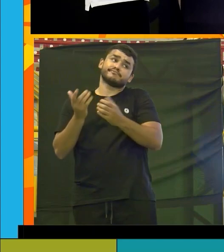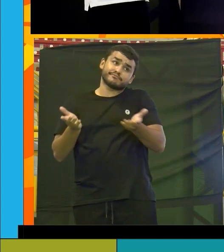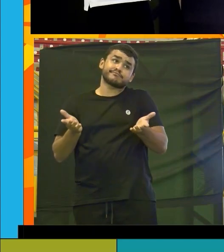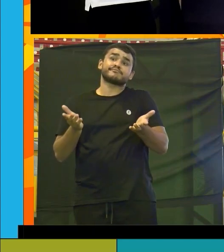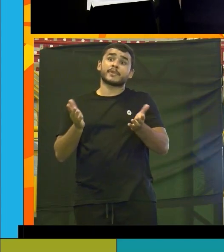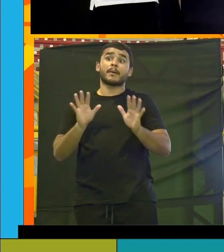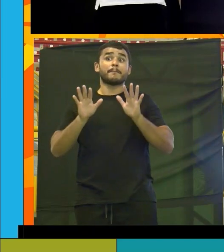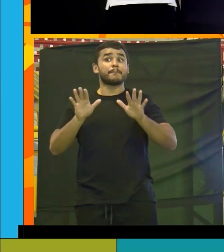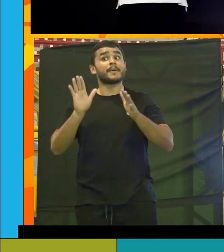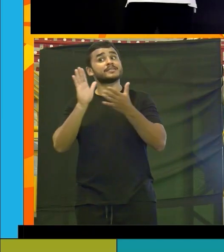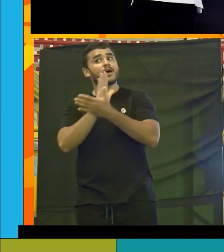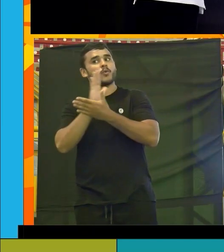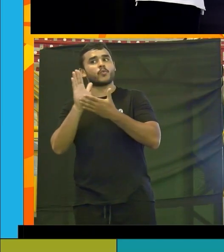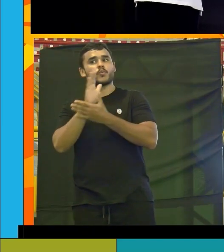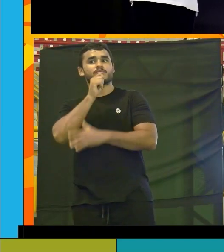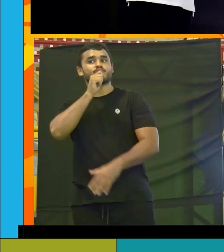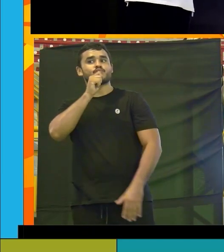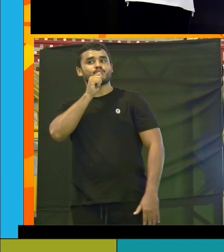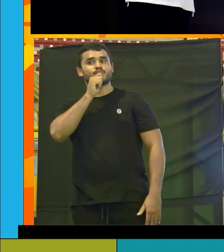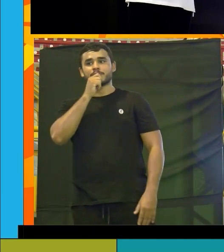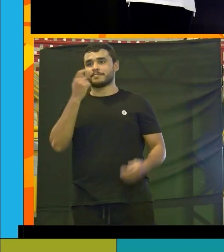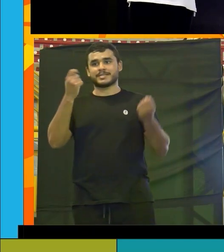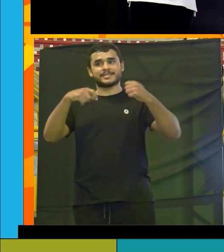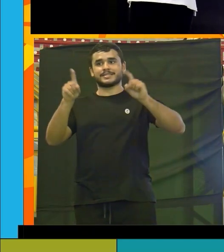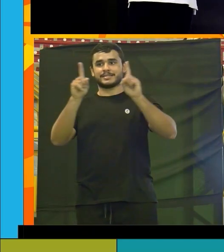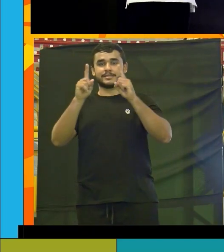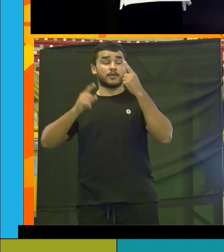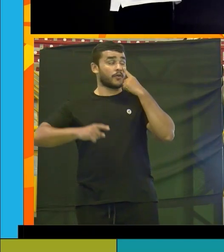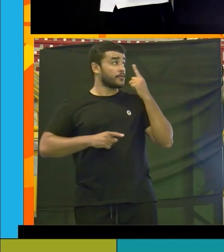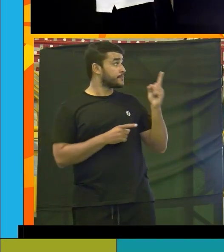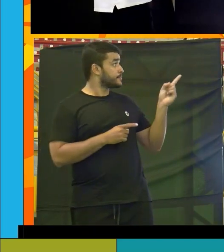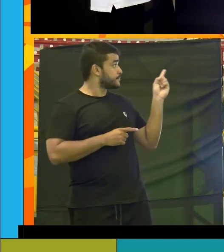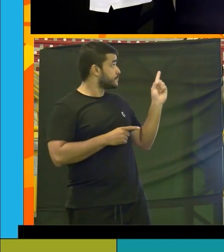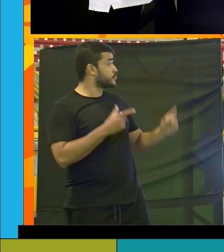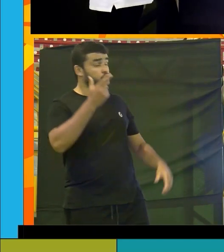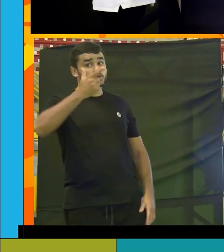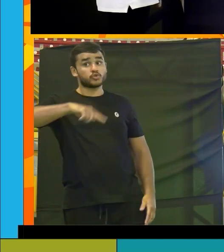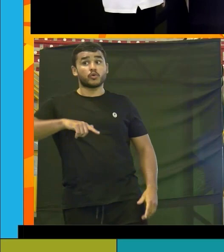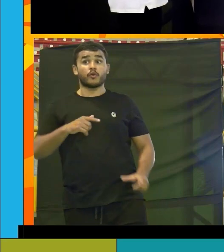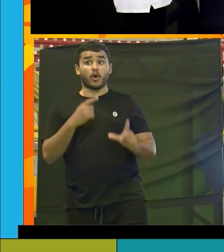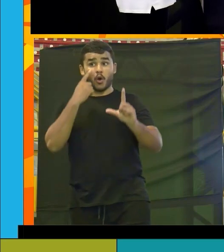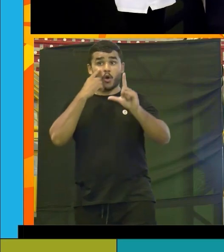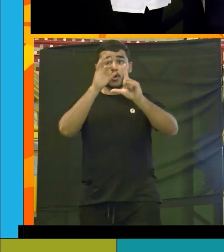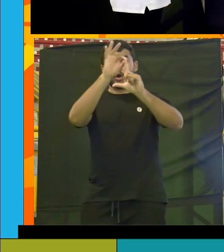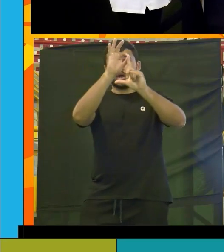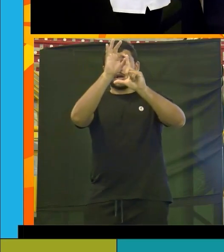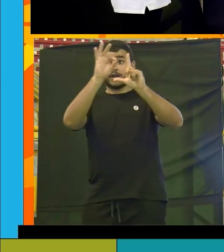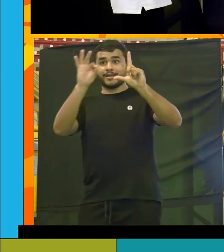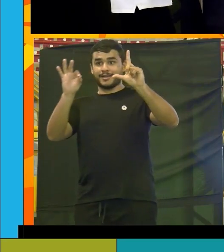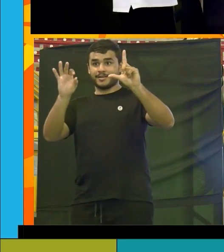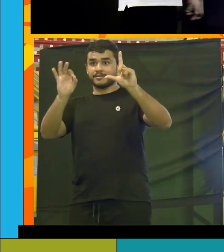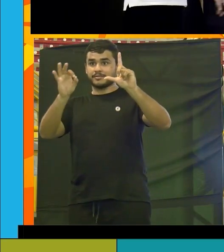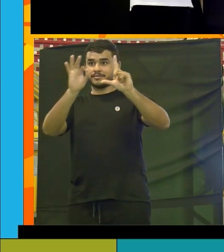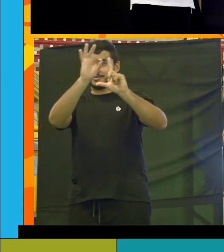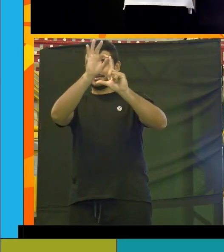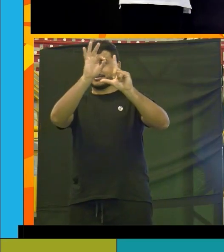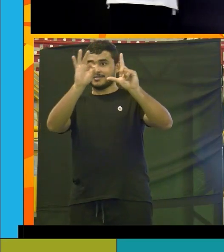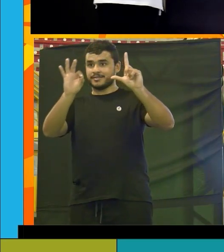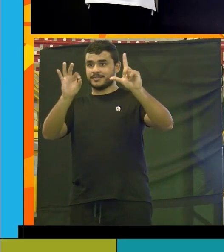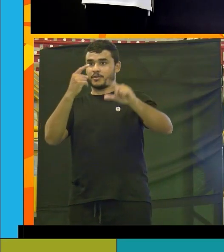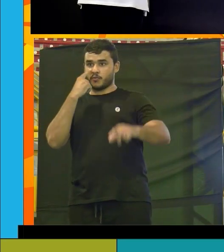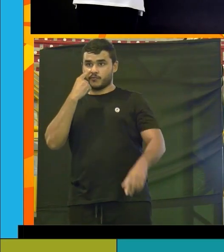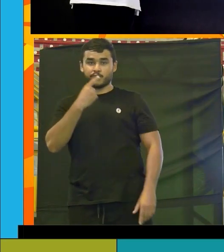era de reta, eu fiz pela competência 2, tá? Agora eu vou resolver essa questão utilizando regras de